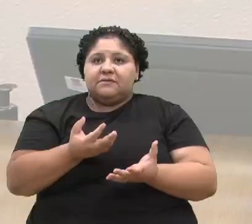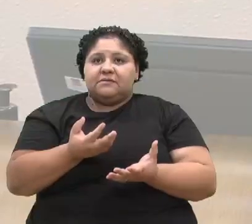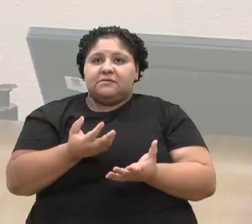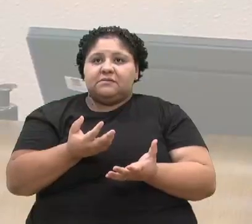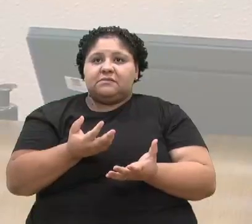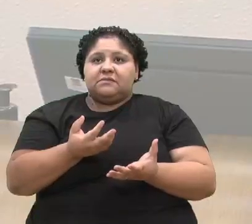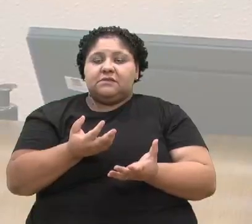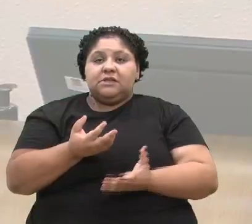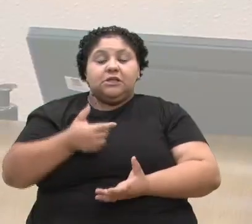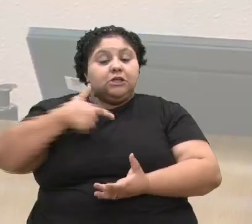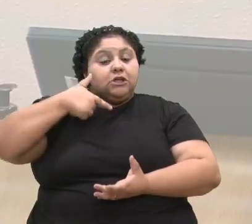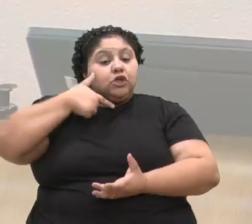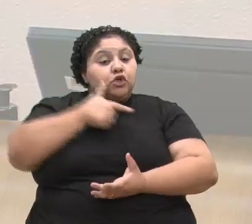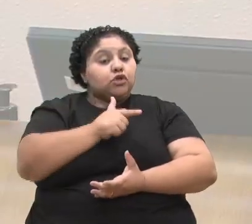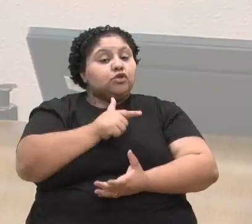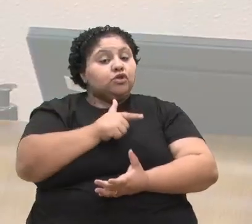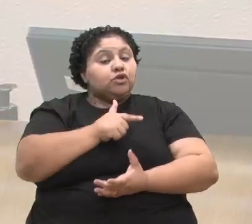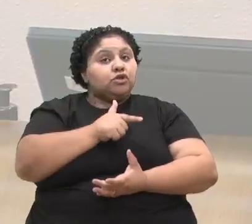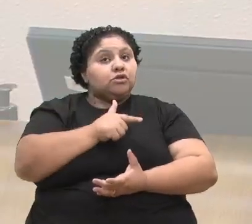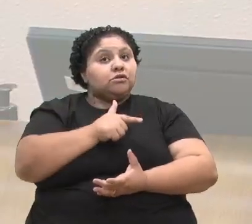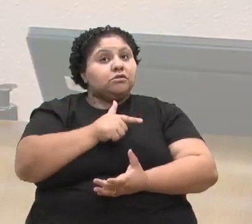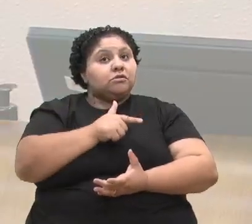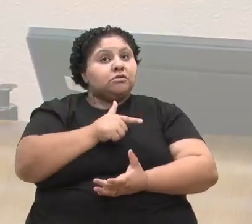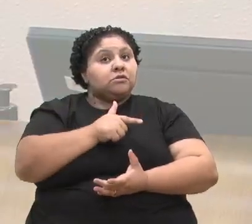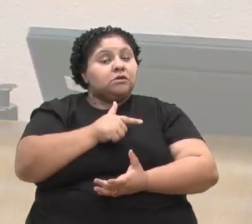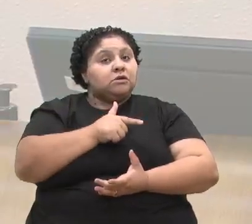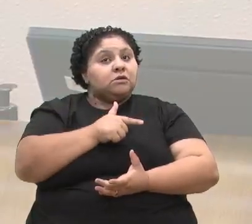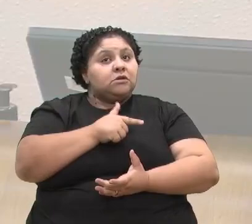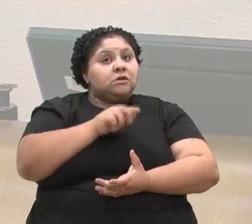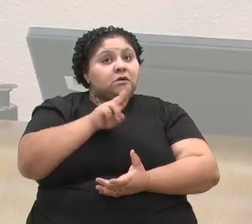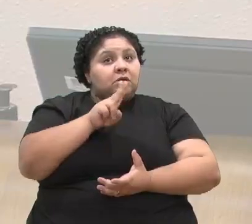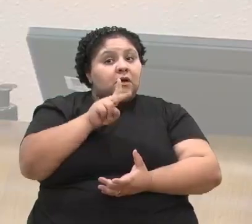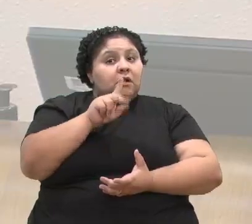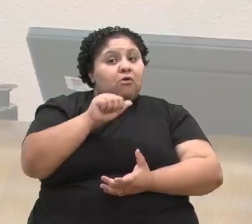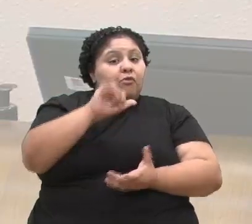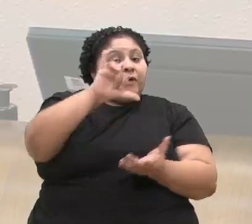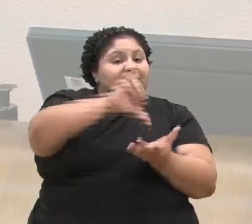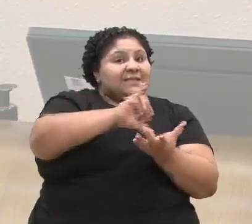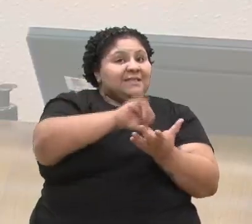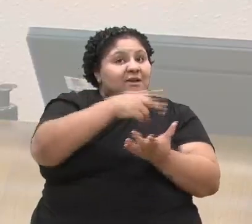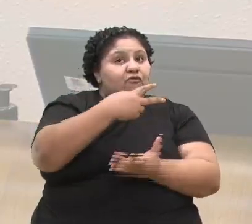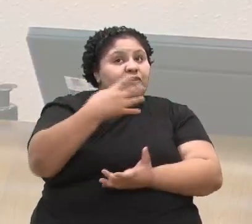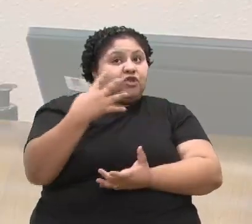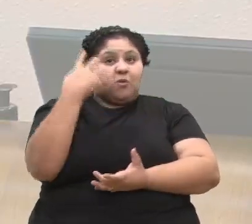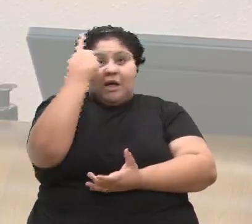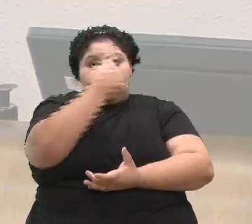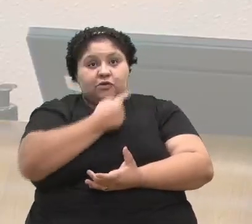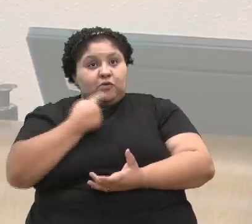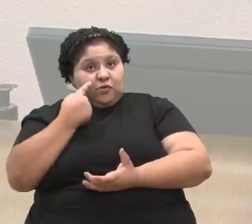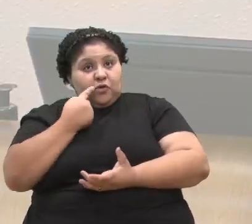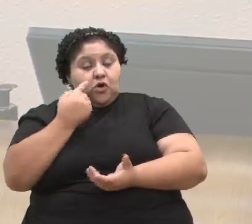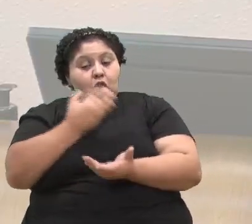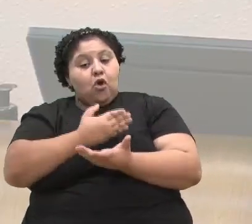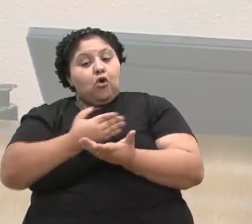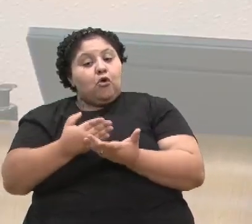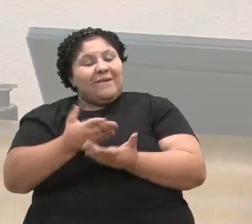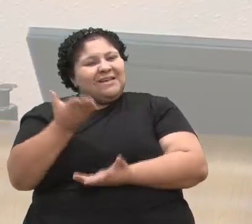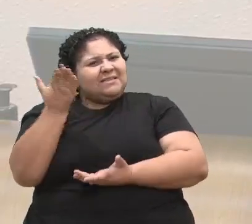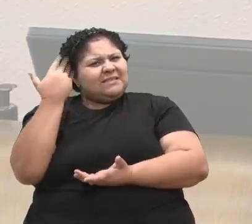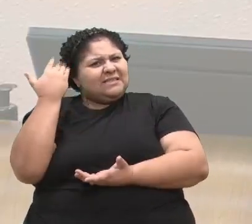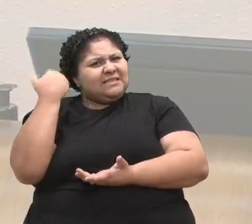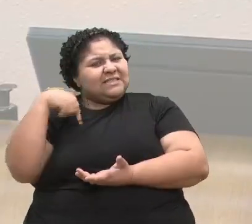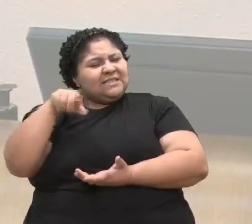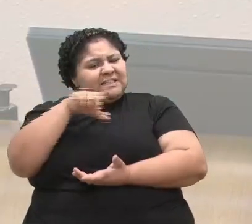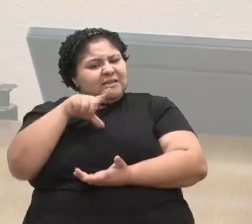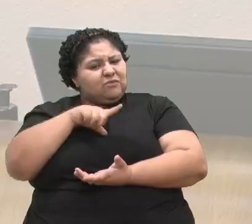de conseguir, né, gerenciar essa UPA Central 24 horas. E só que começa um pouquinho lá atrás que nós temos